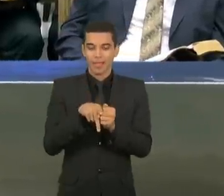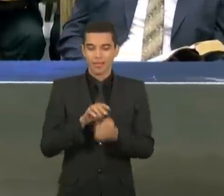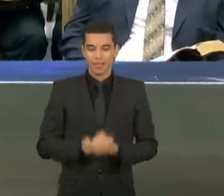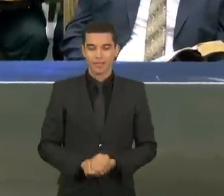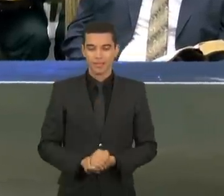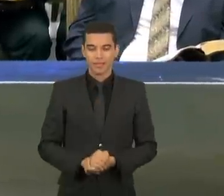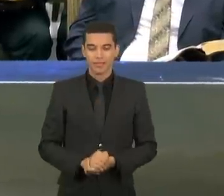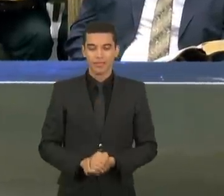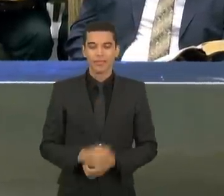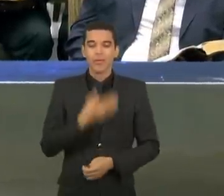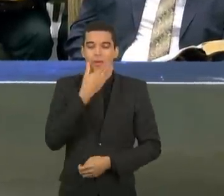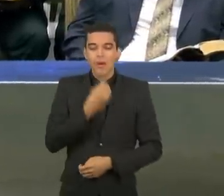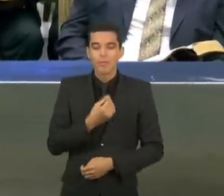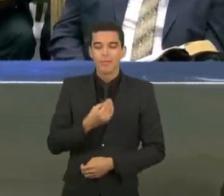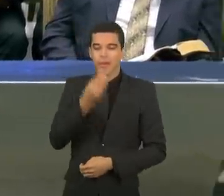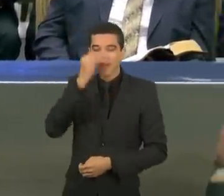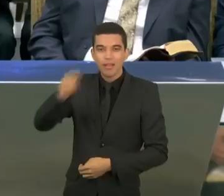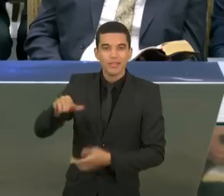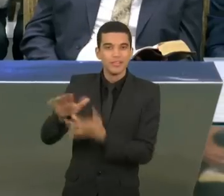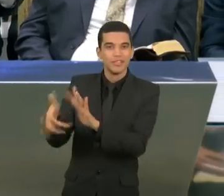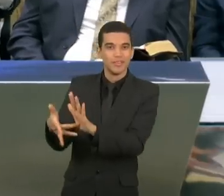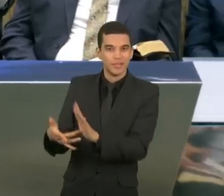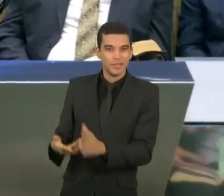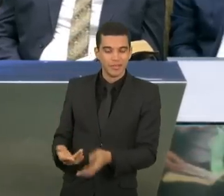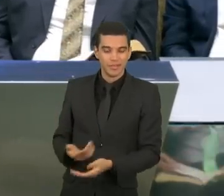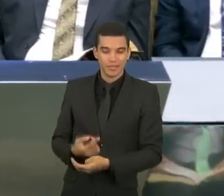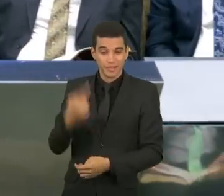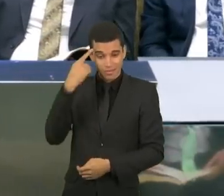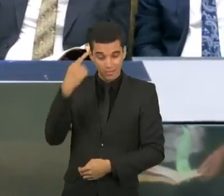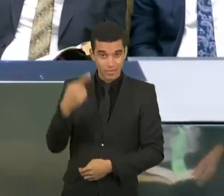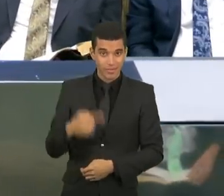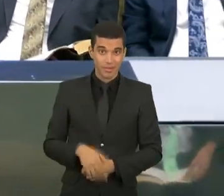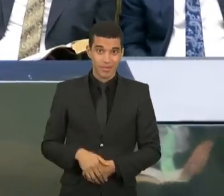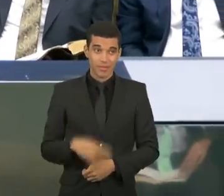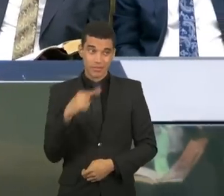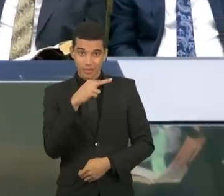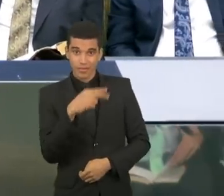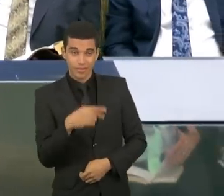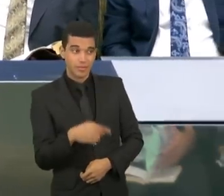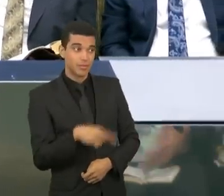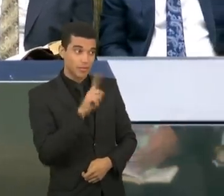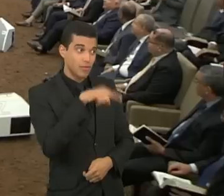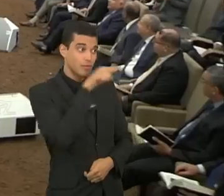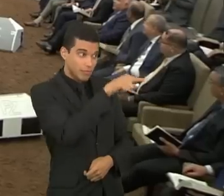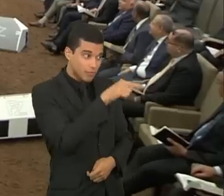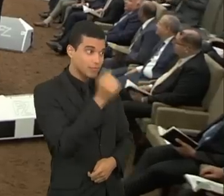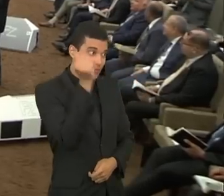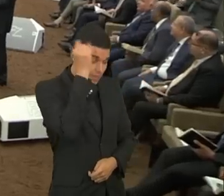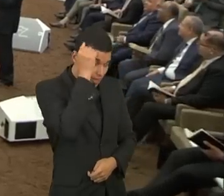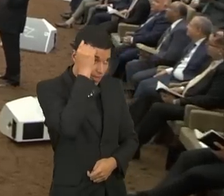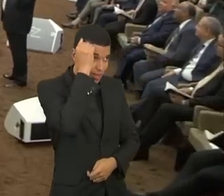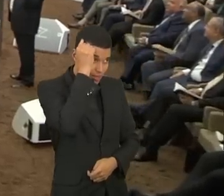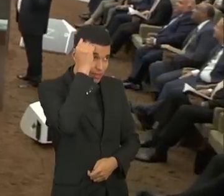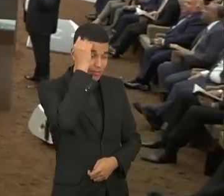Jesus. Olha, olha para o teu lado e diz assim: se quando você se arrepender,